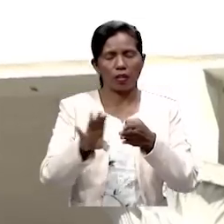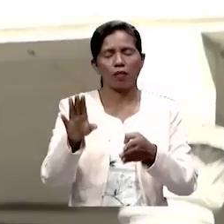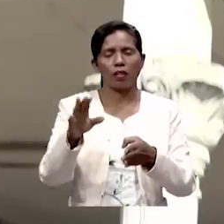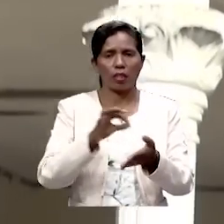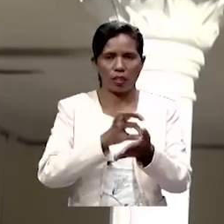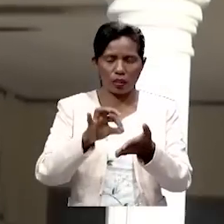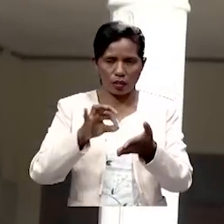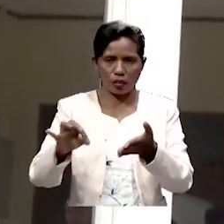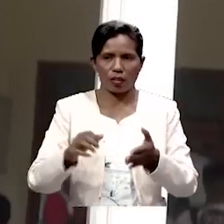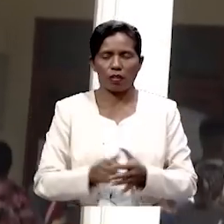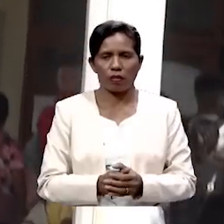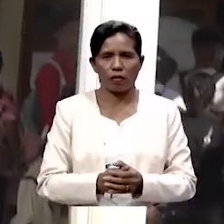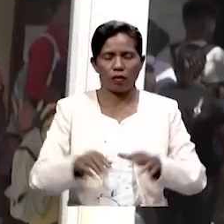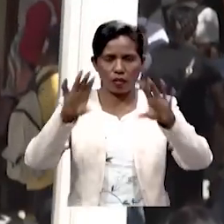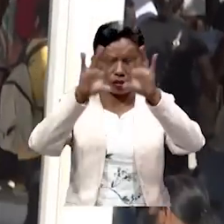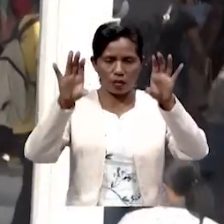cartão de